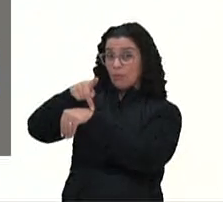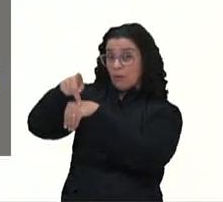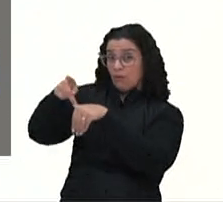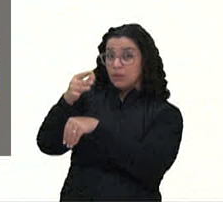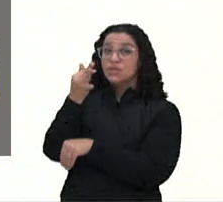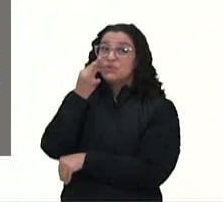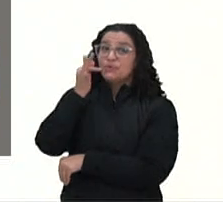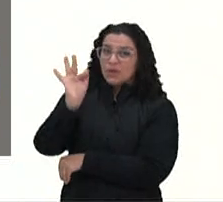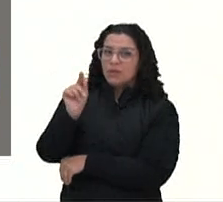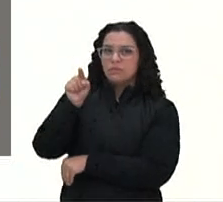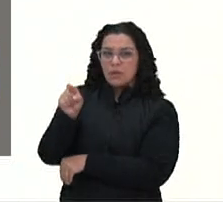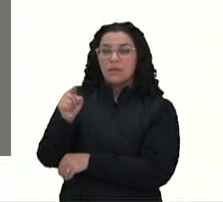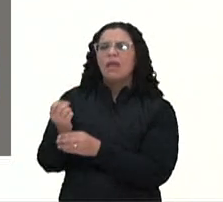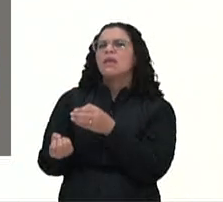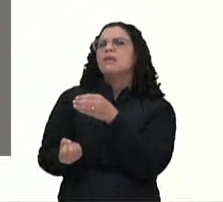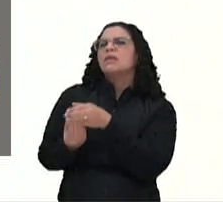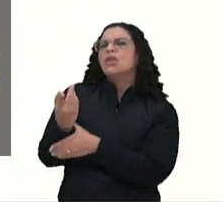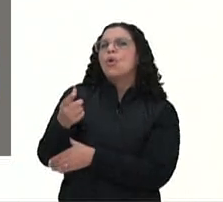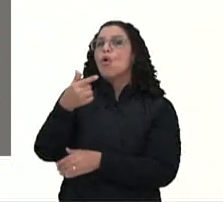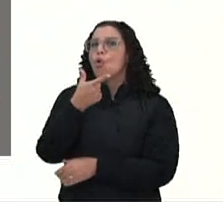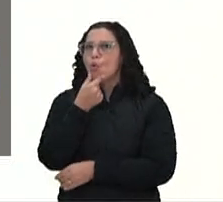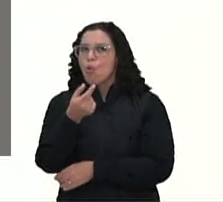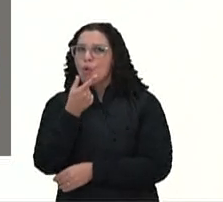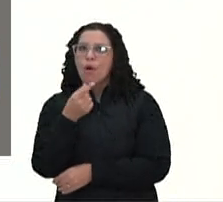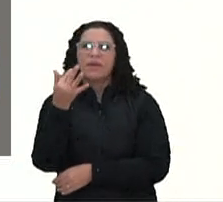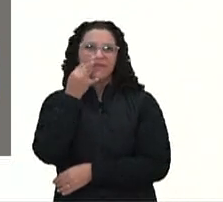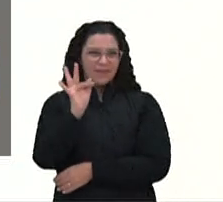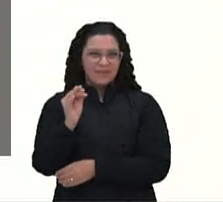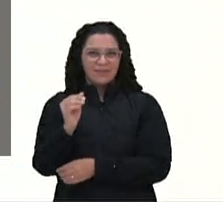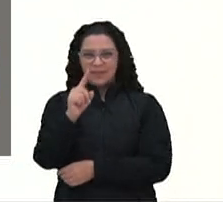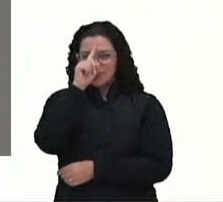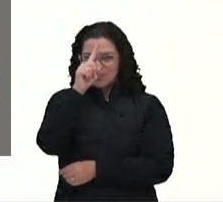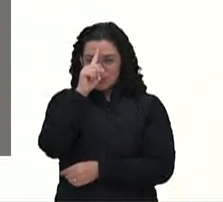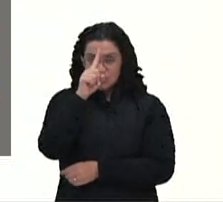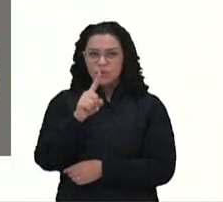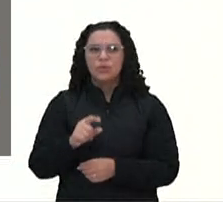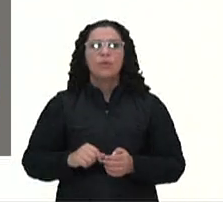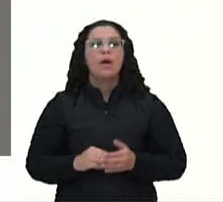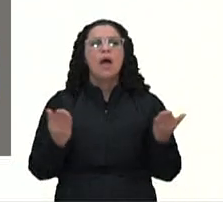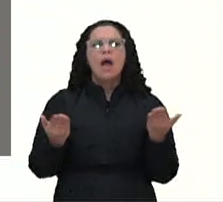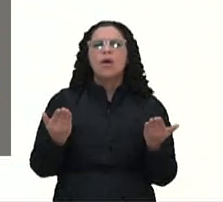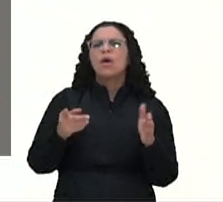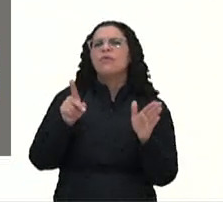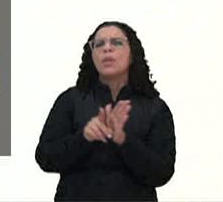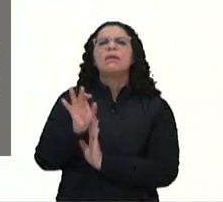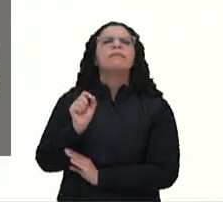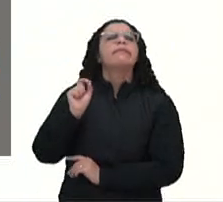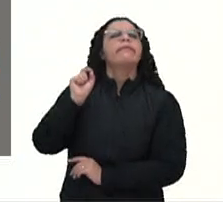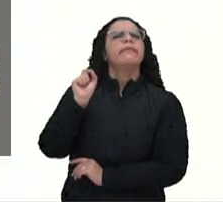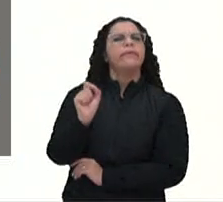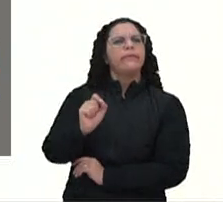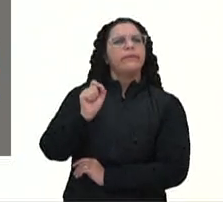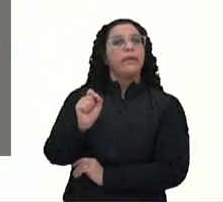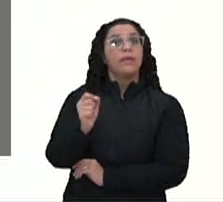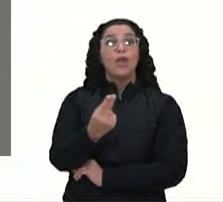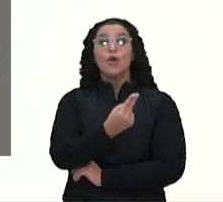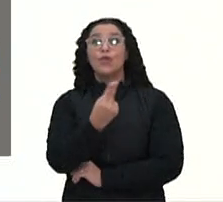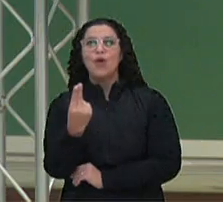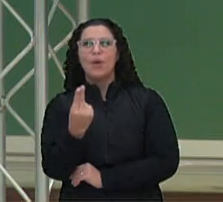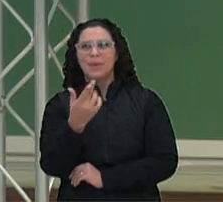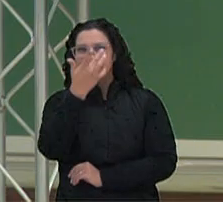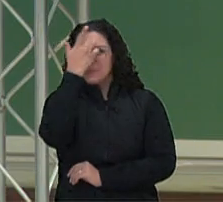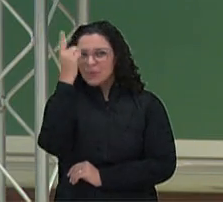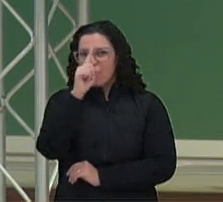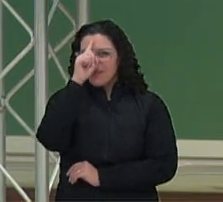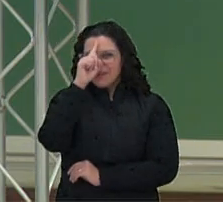gente tem informação de quem que criou, que é um francês. Who, daí eu tenho o nome do criador. A única informação de quem que eu tenho